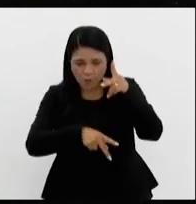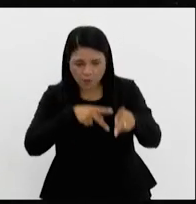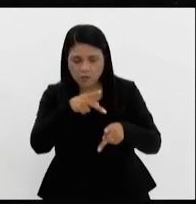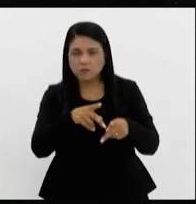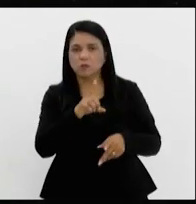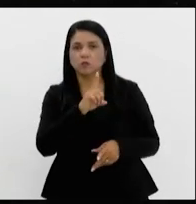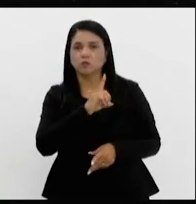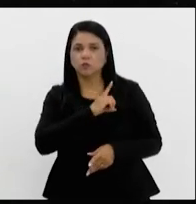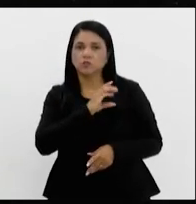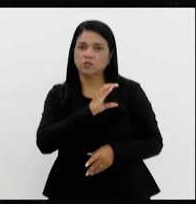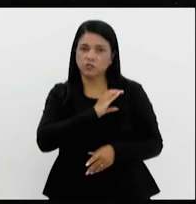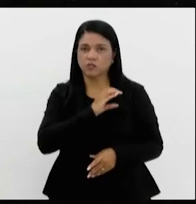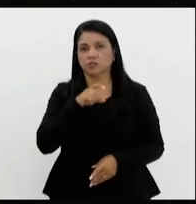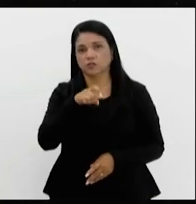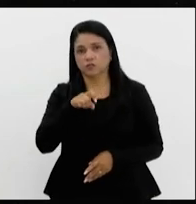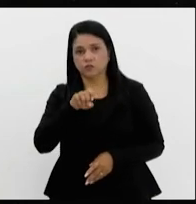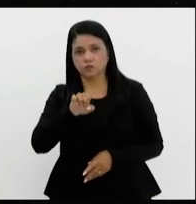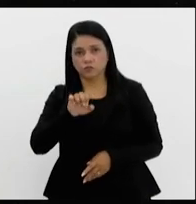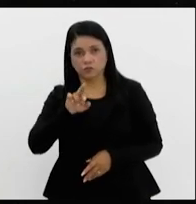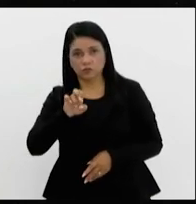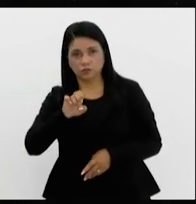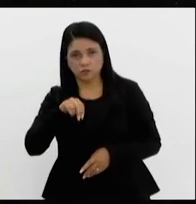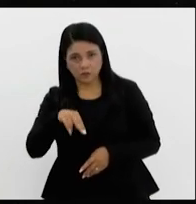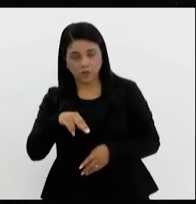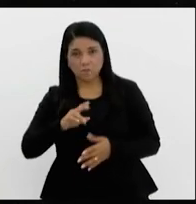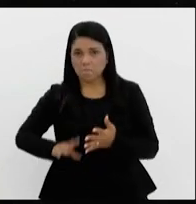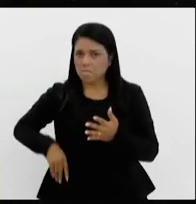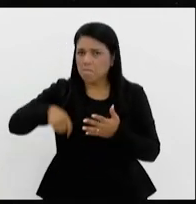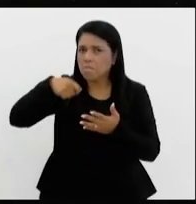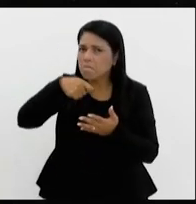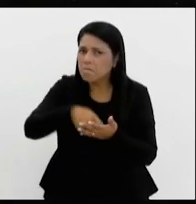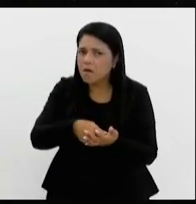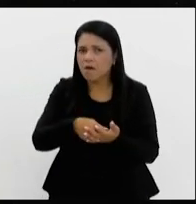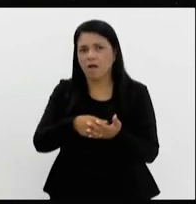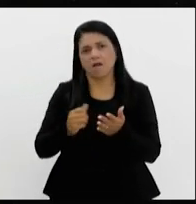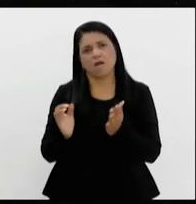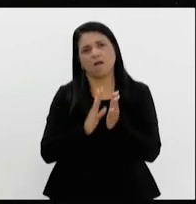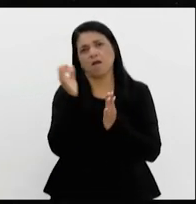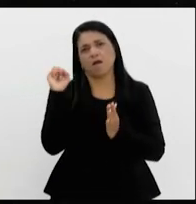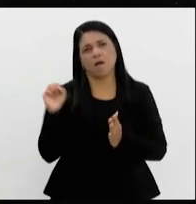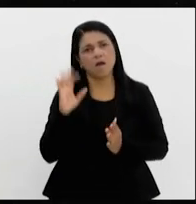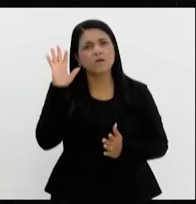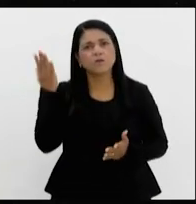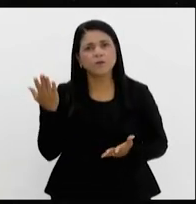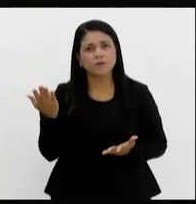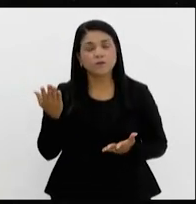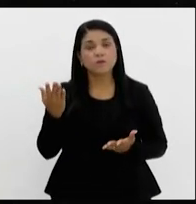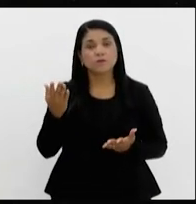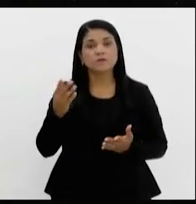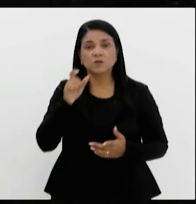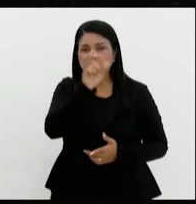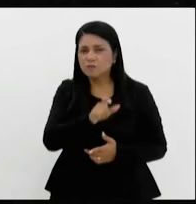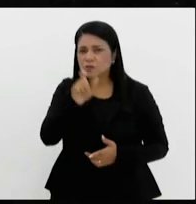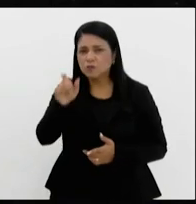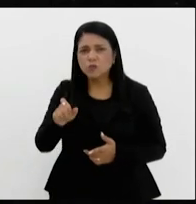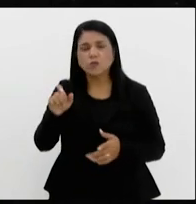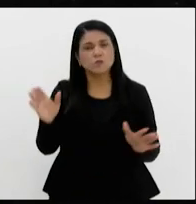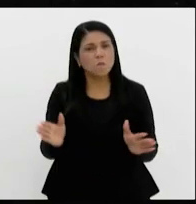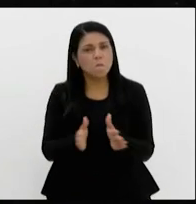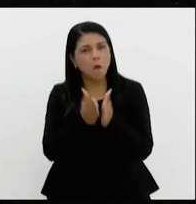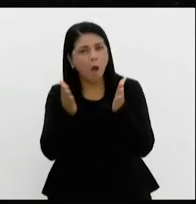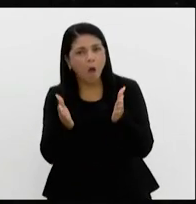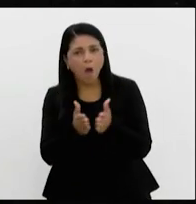os municípios, possam deixar de tirar do seu bolso. E normalmente quem anda são pessoas que não têm poder aquisitivo,